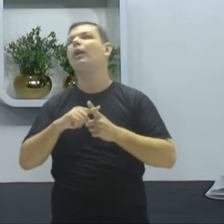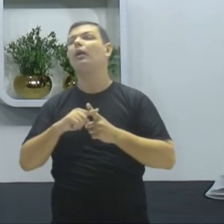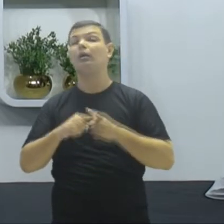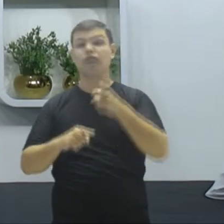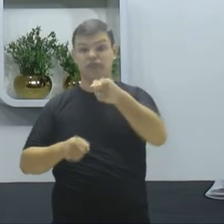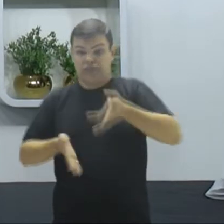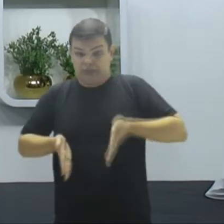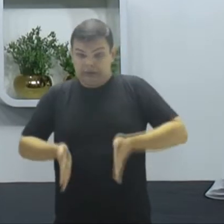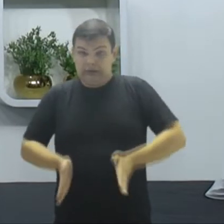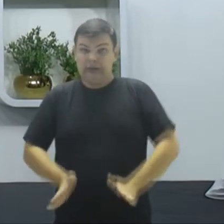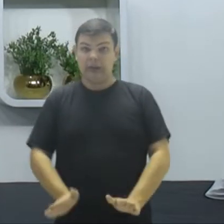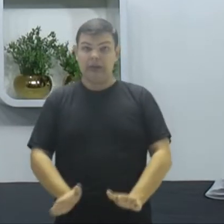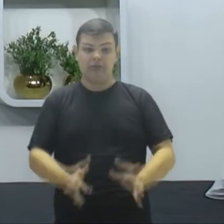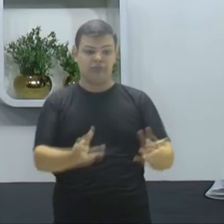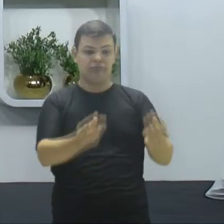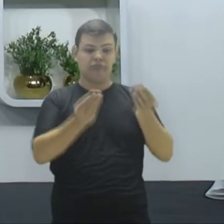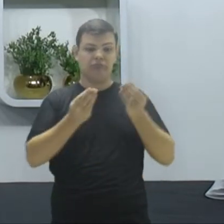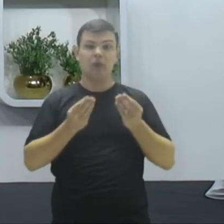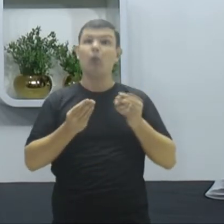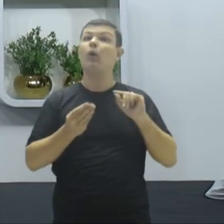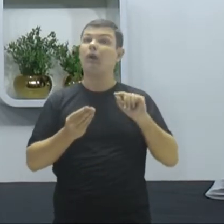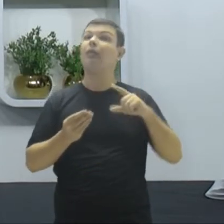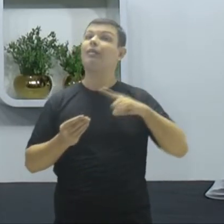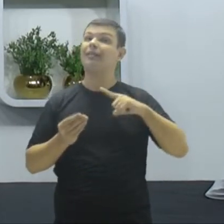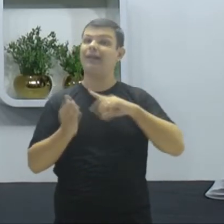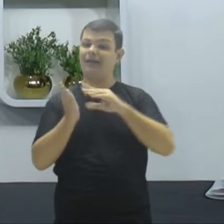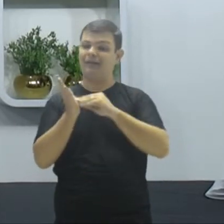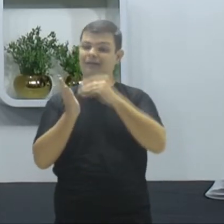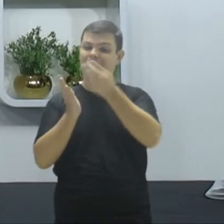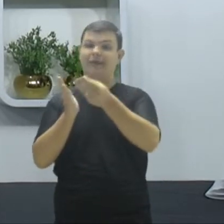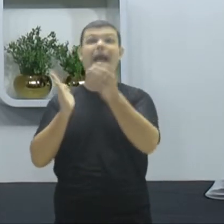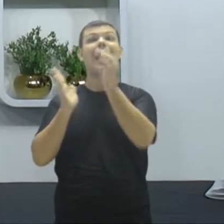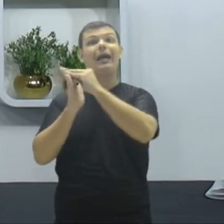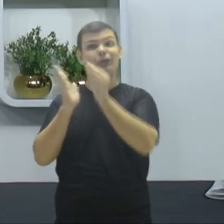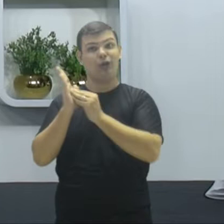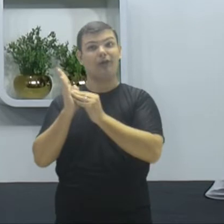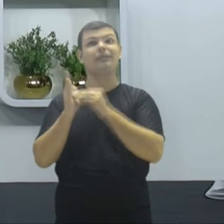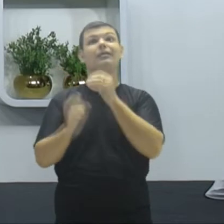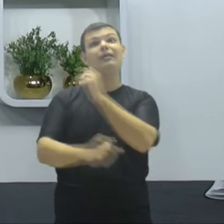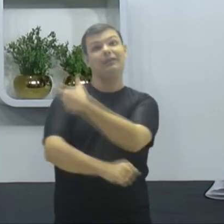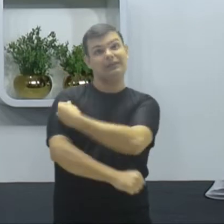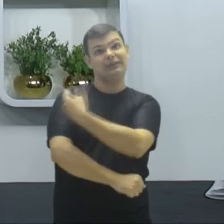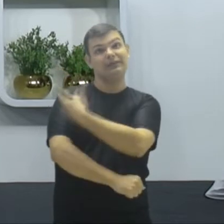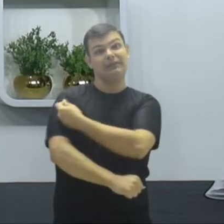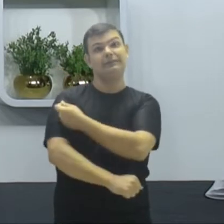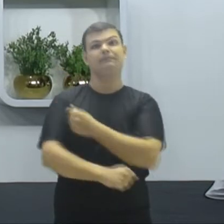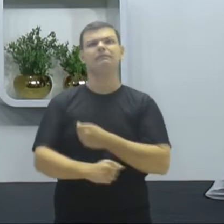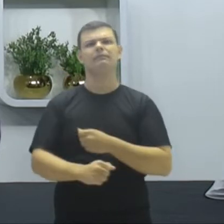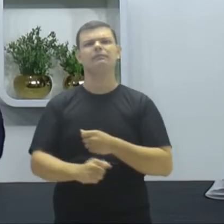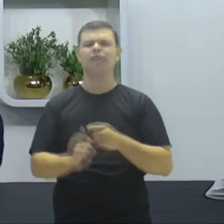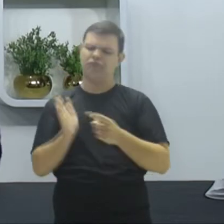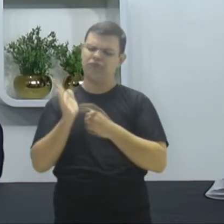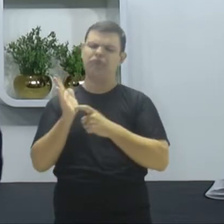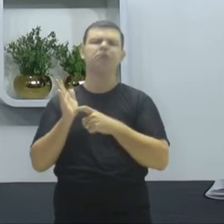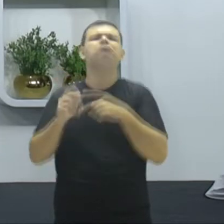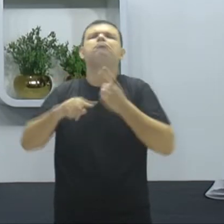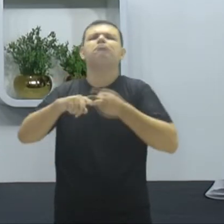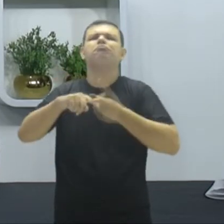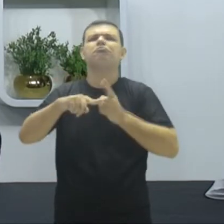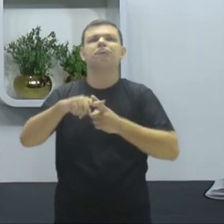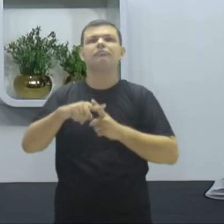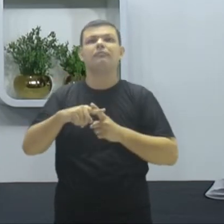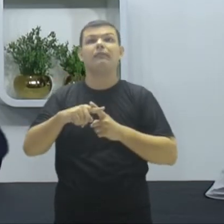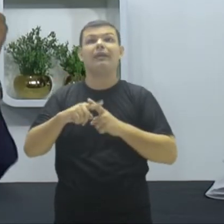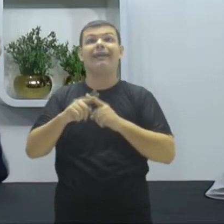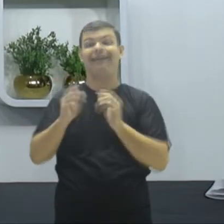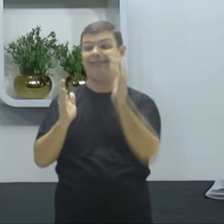nascem, vocês ganham uma caderneta. E por que eu trouxe esse exemplo para vocês? Porque dentro dela